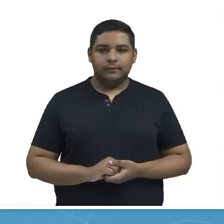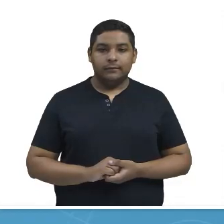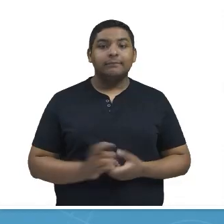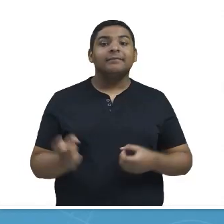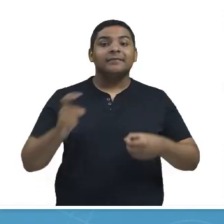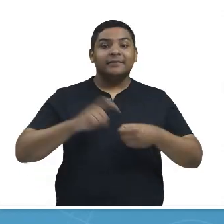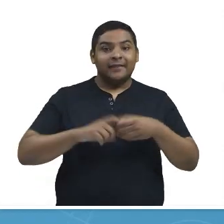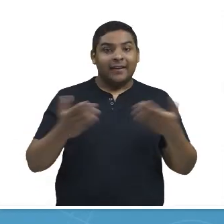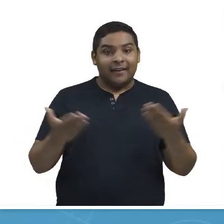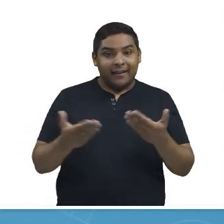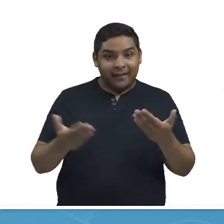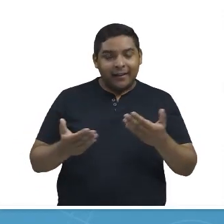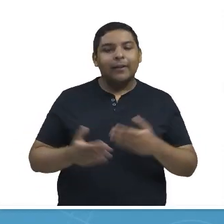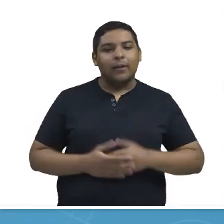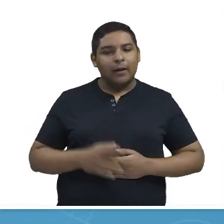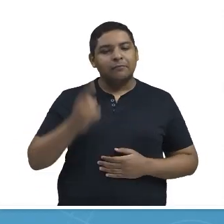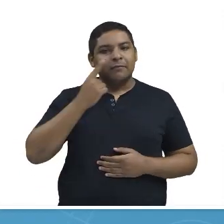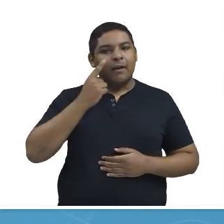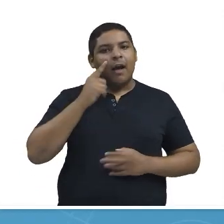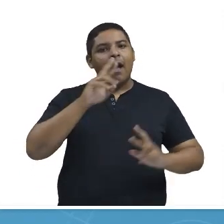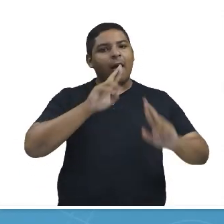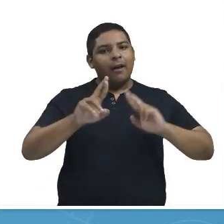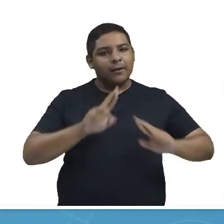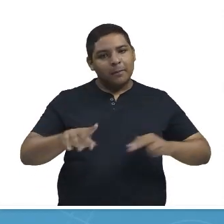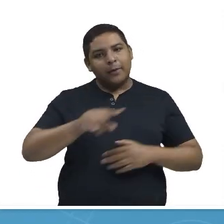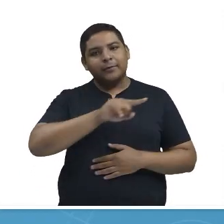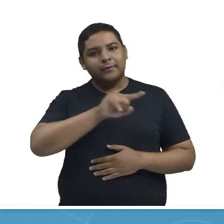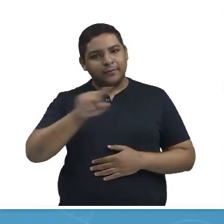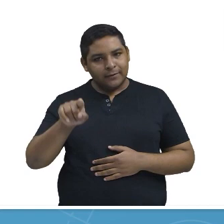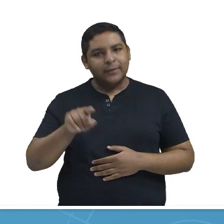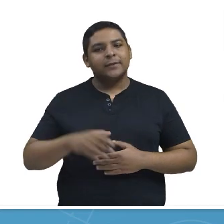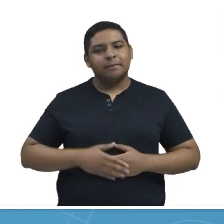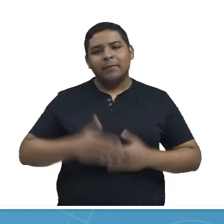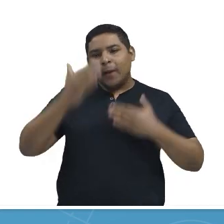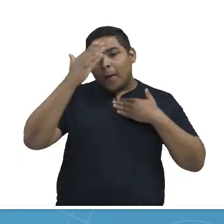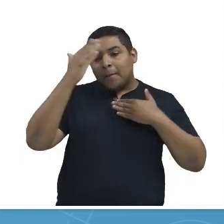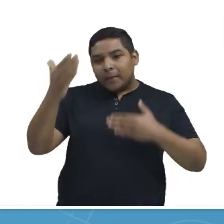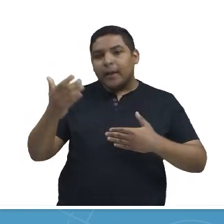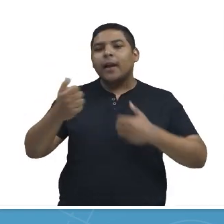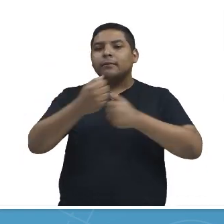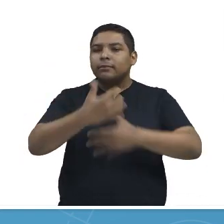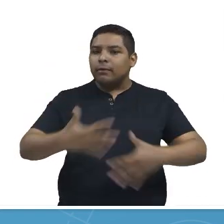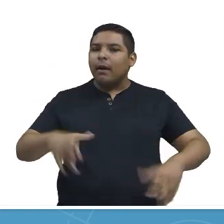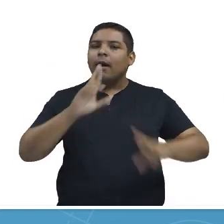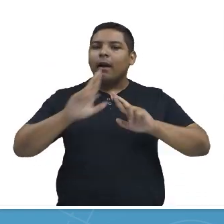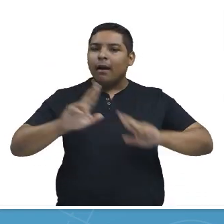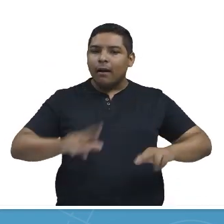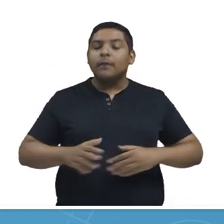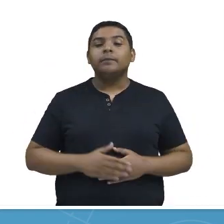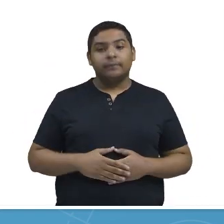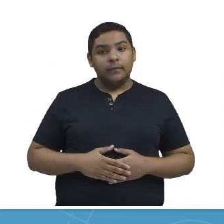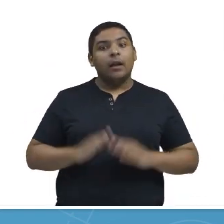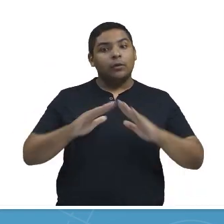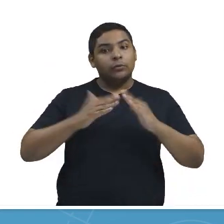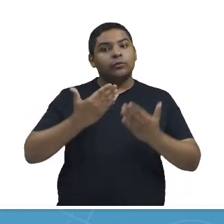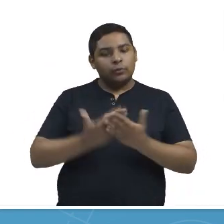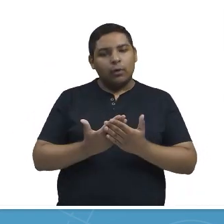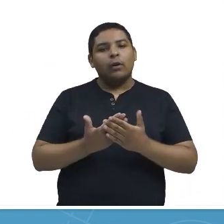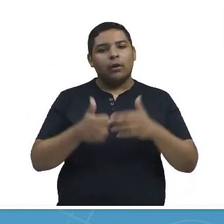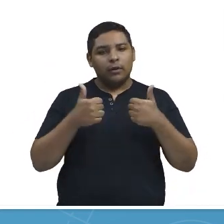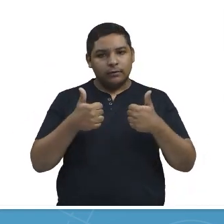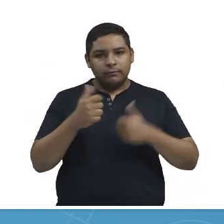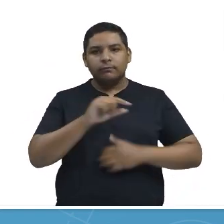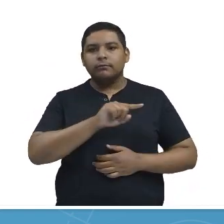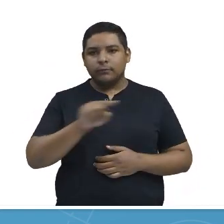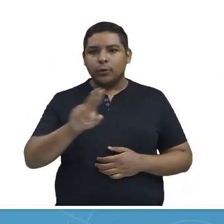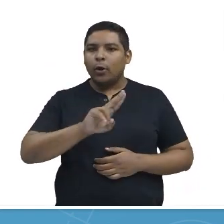Bem, retornamos agora. Eu tô aqui acompanhando as respostas de vocês. Thank you so much. Obrigada pela participação. E coloque a escola que vocês estão, né? Tô estudando, certo?